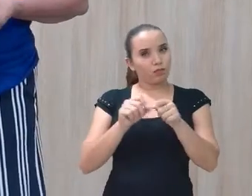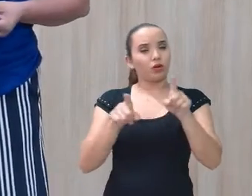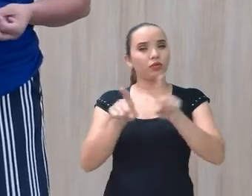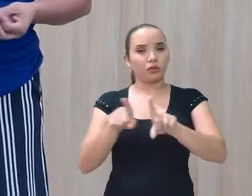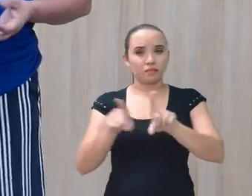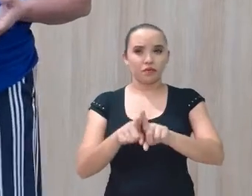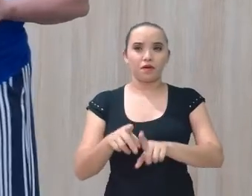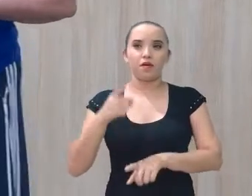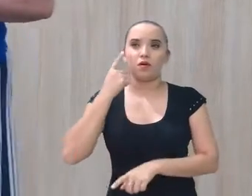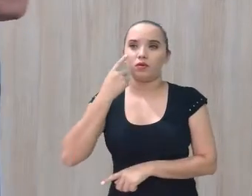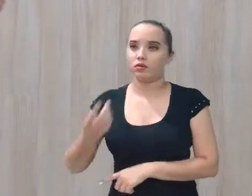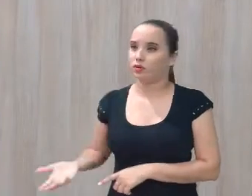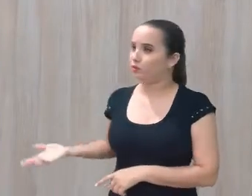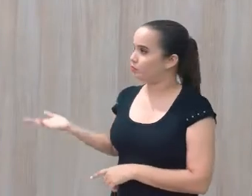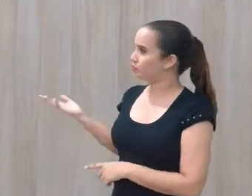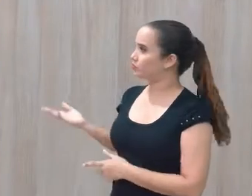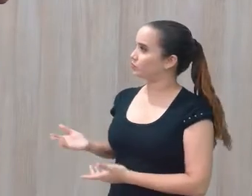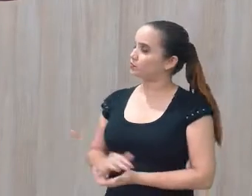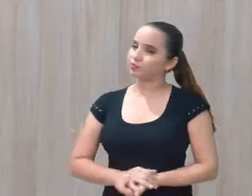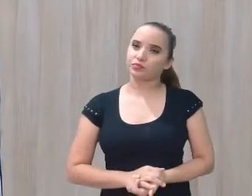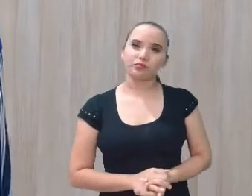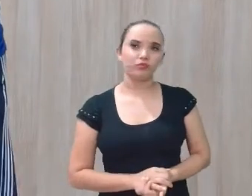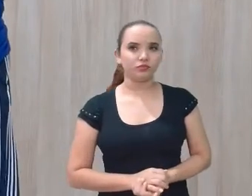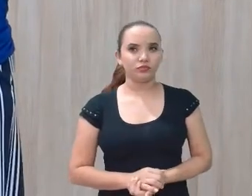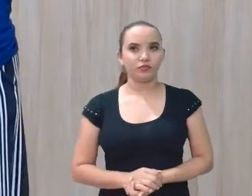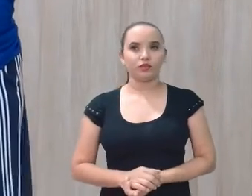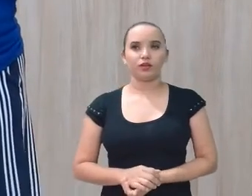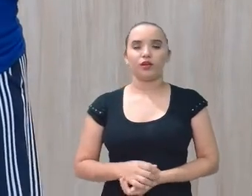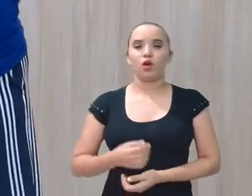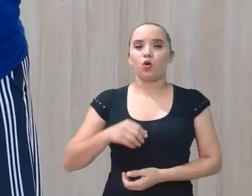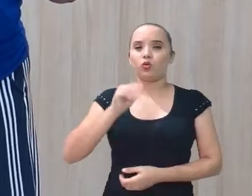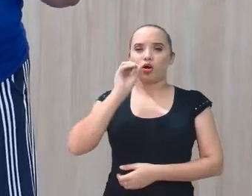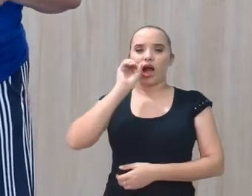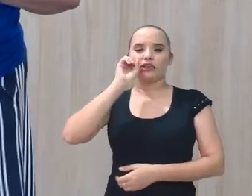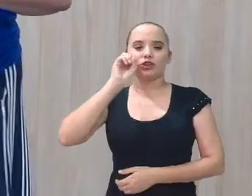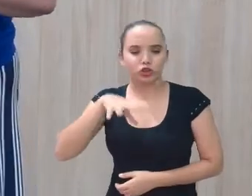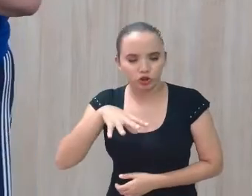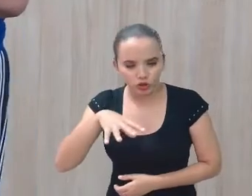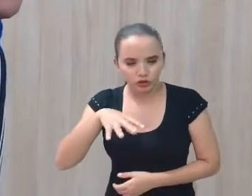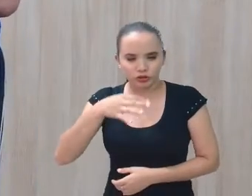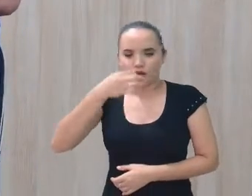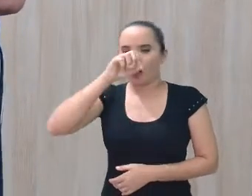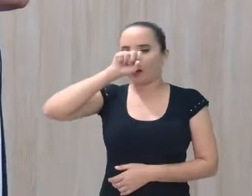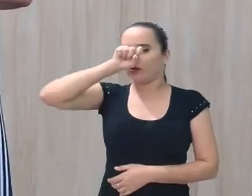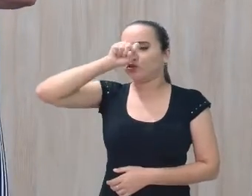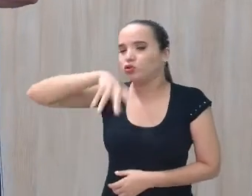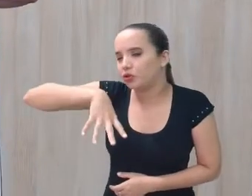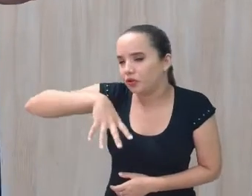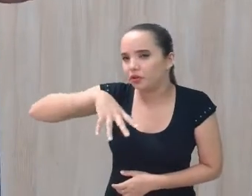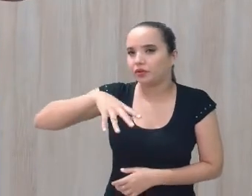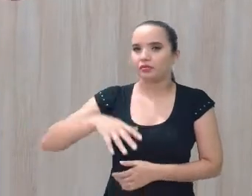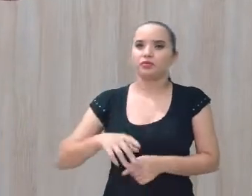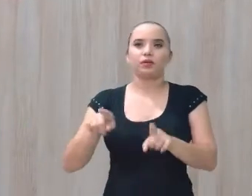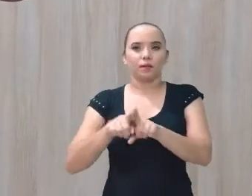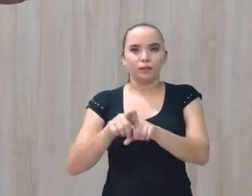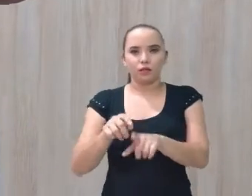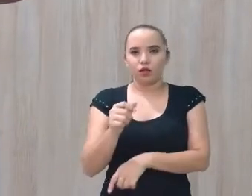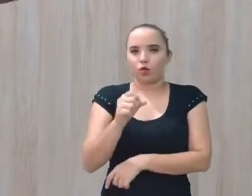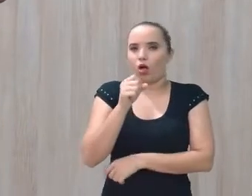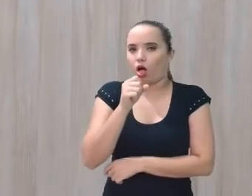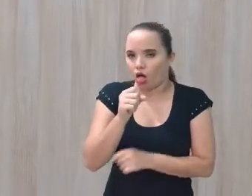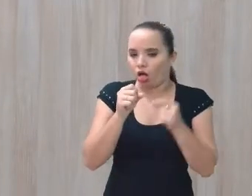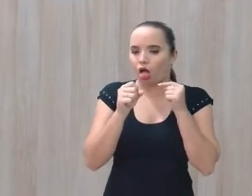na onomatopeia, né? O nosso velho atchim, né? Tem o